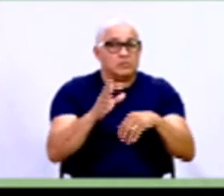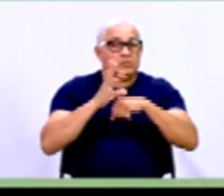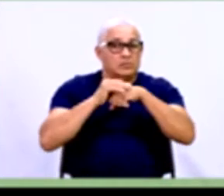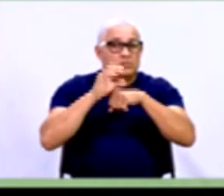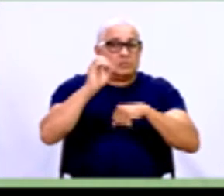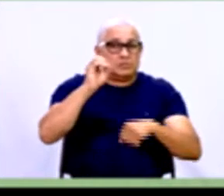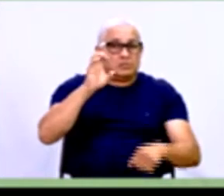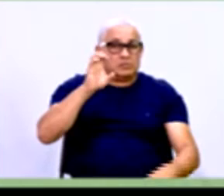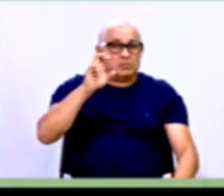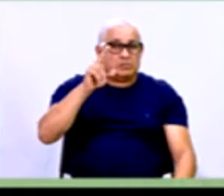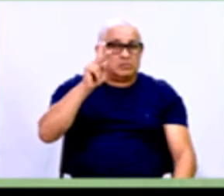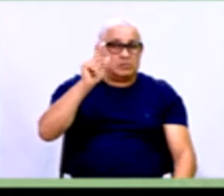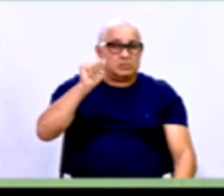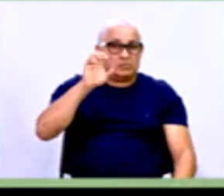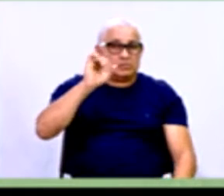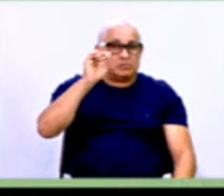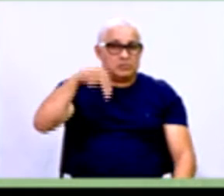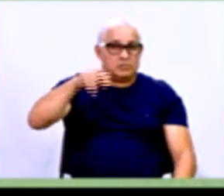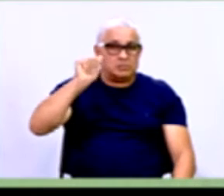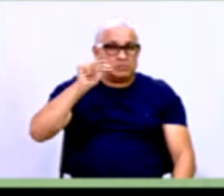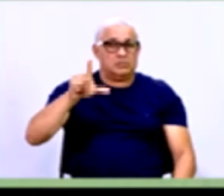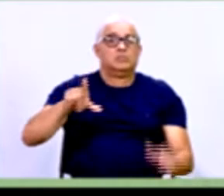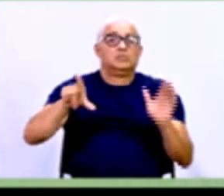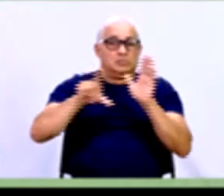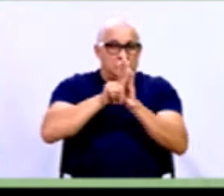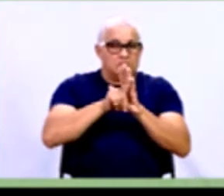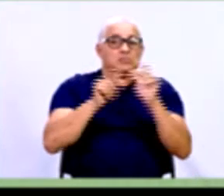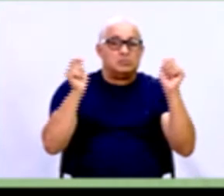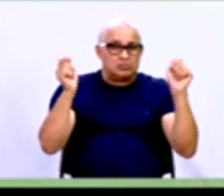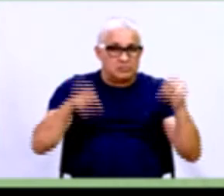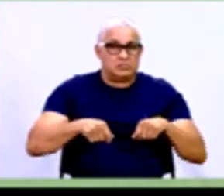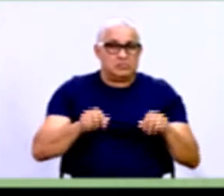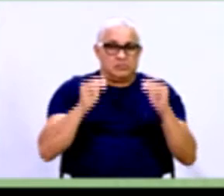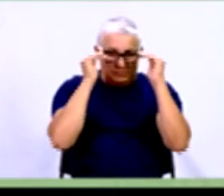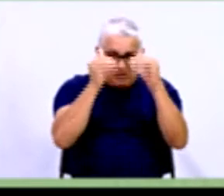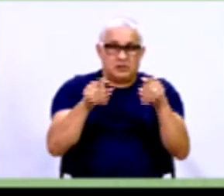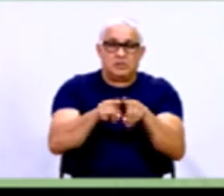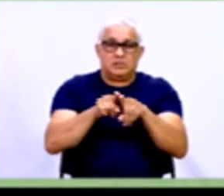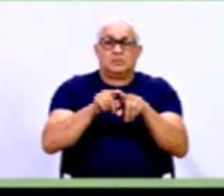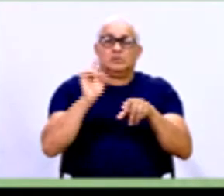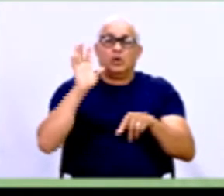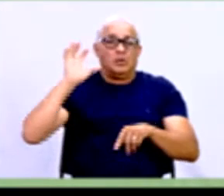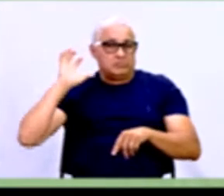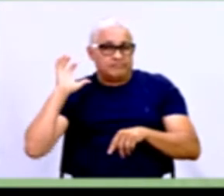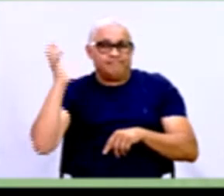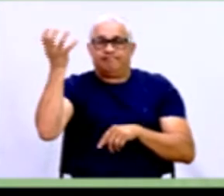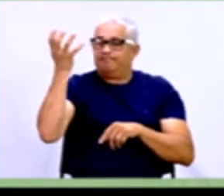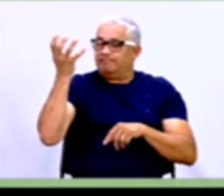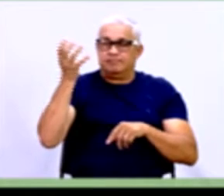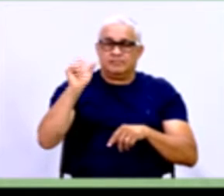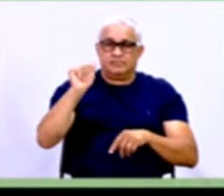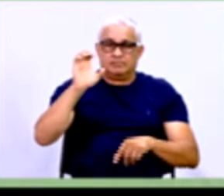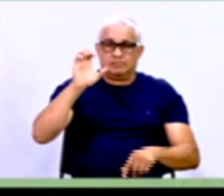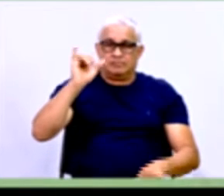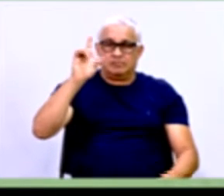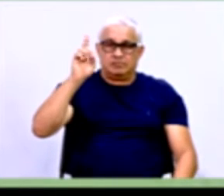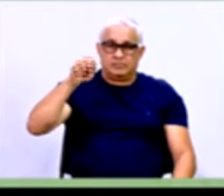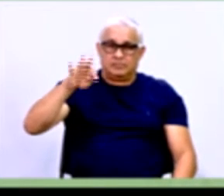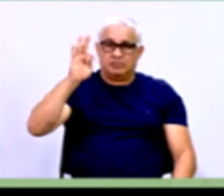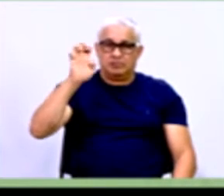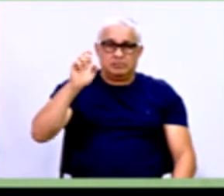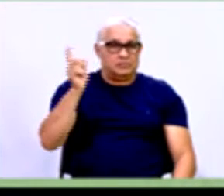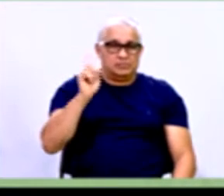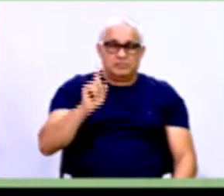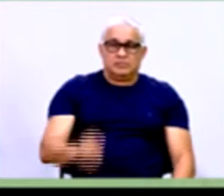ocupacional. A lei, ela trata de doença ocupacional e não só do acidente. Nós vamos tentar diferenciar isso daqui a